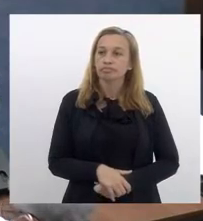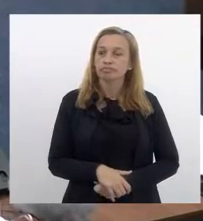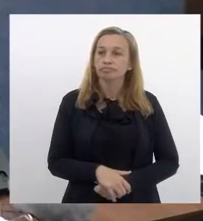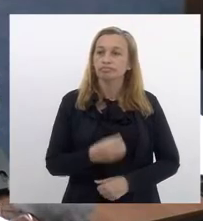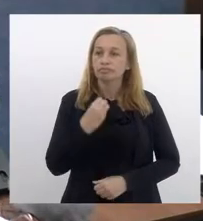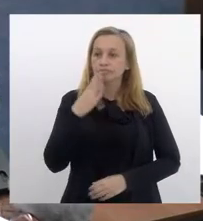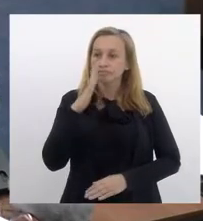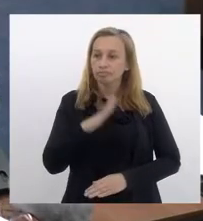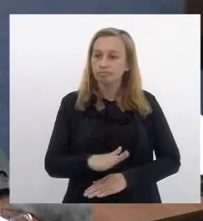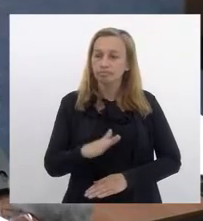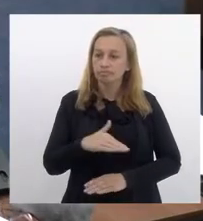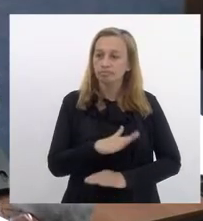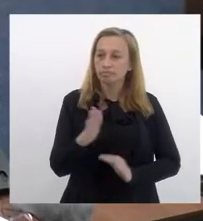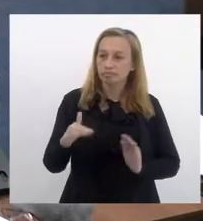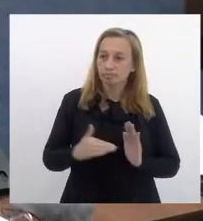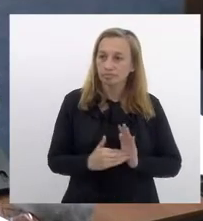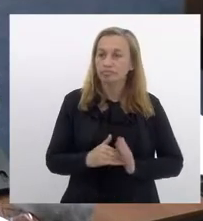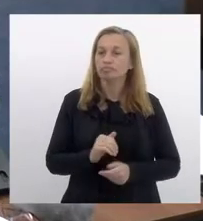Boa tarde a todos